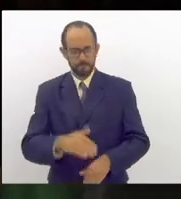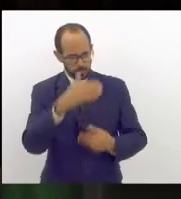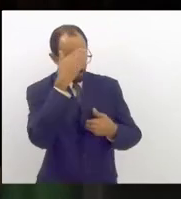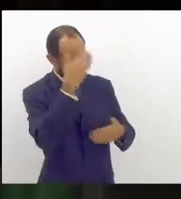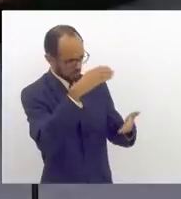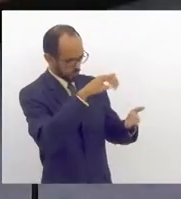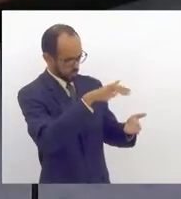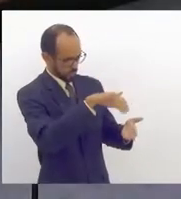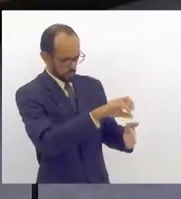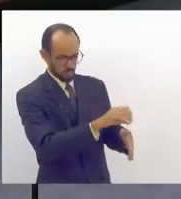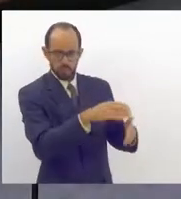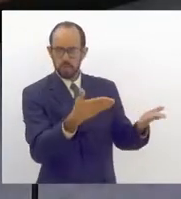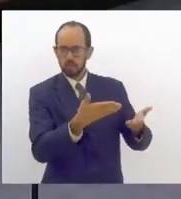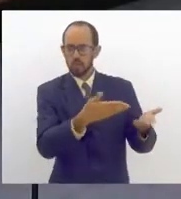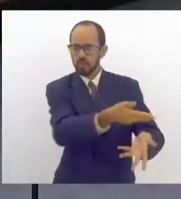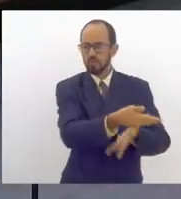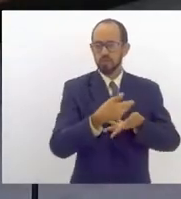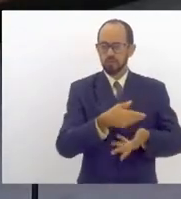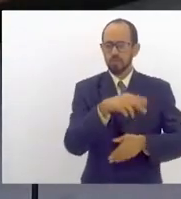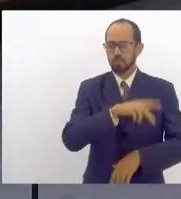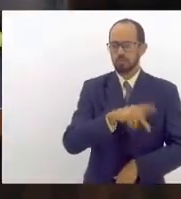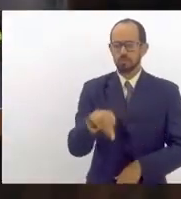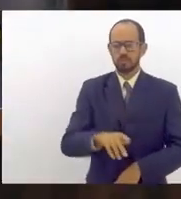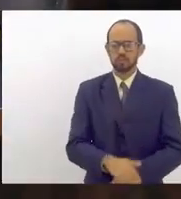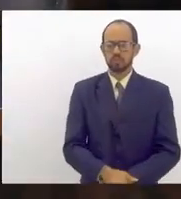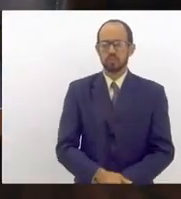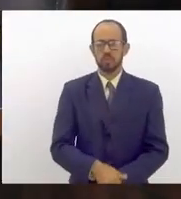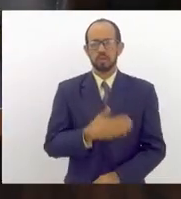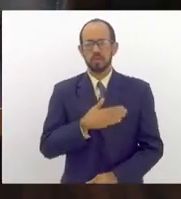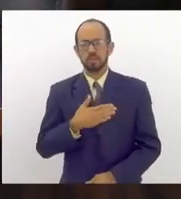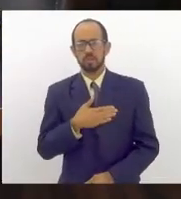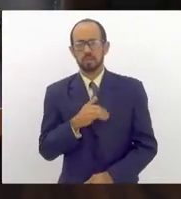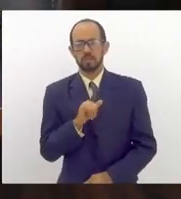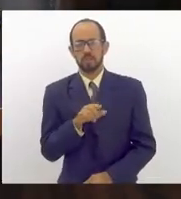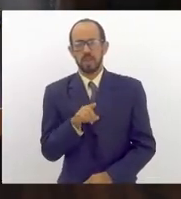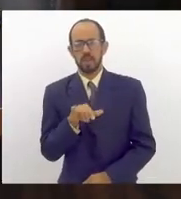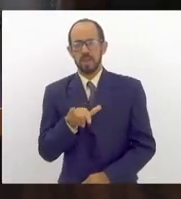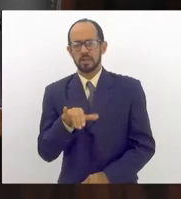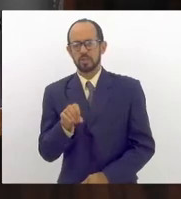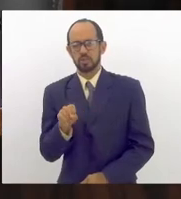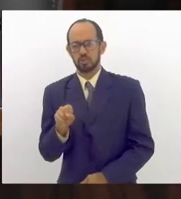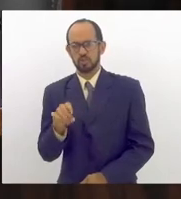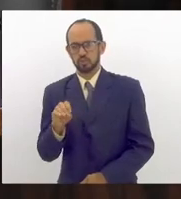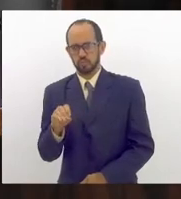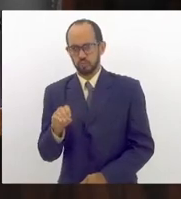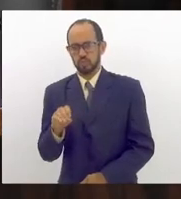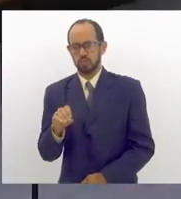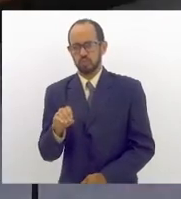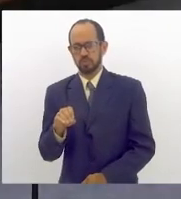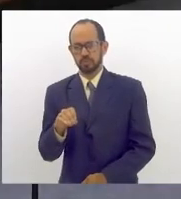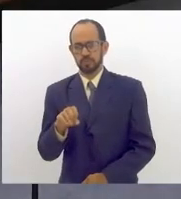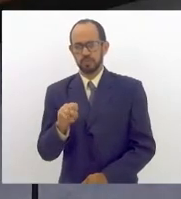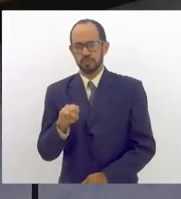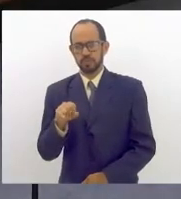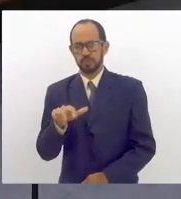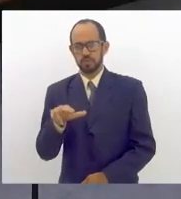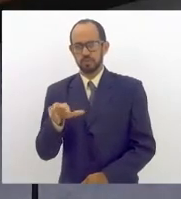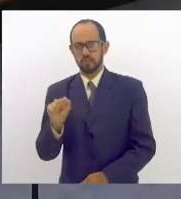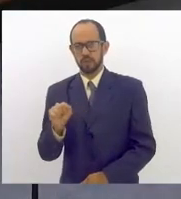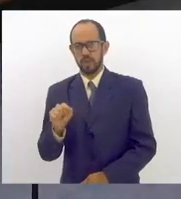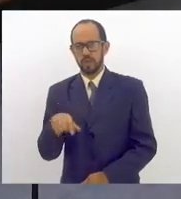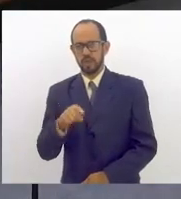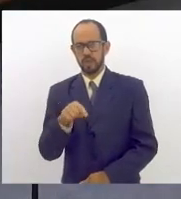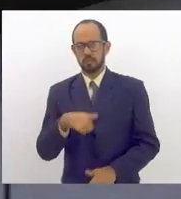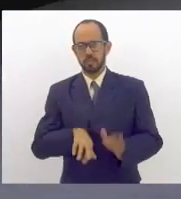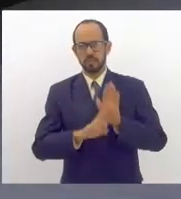eu já quero convidar o nosso professor querido Silva representando aqui o Sérgio